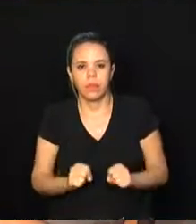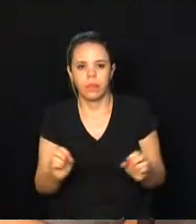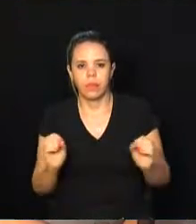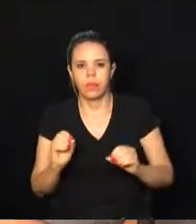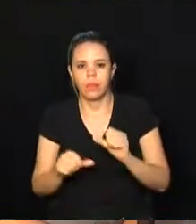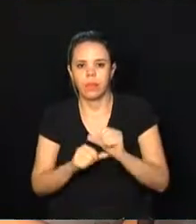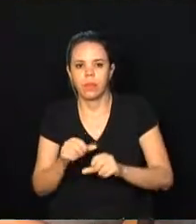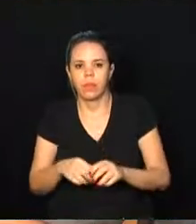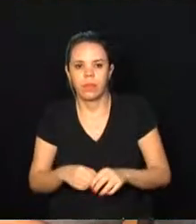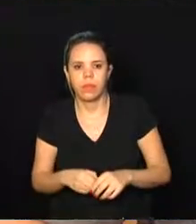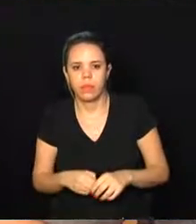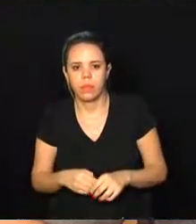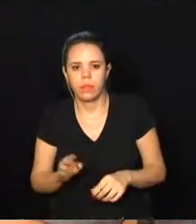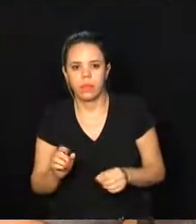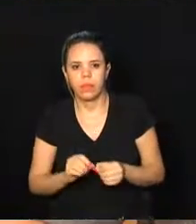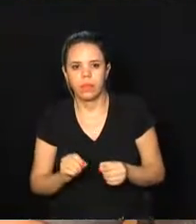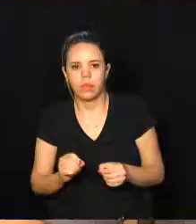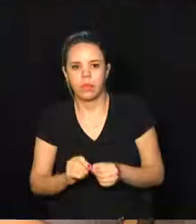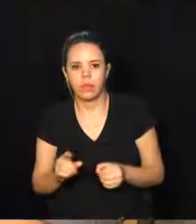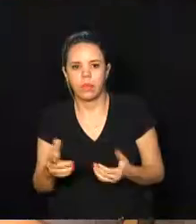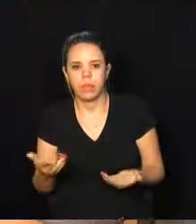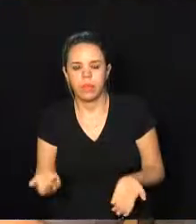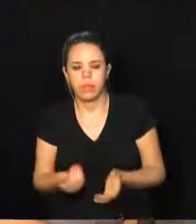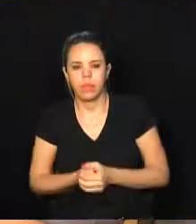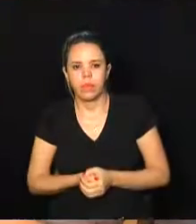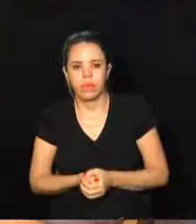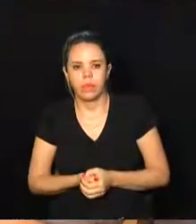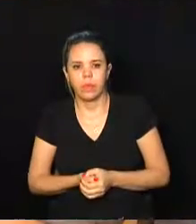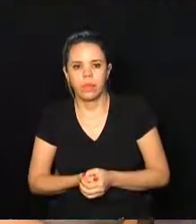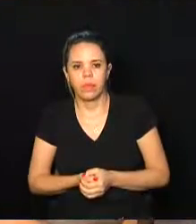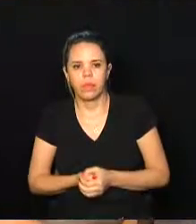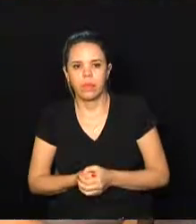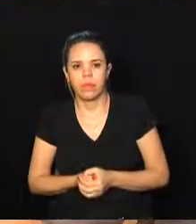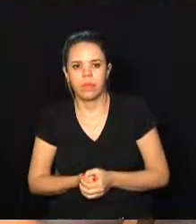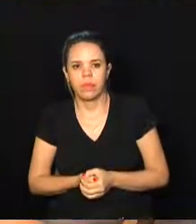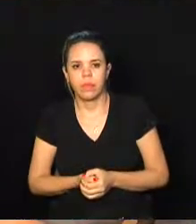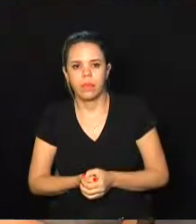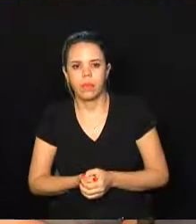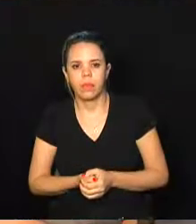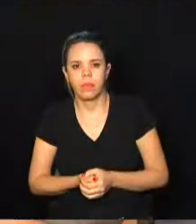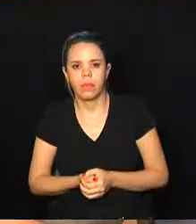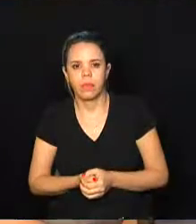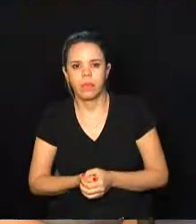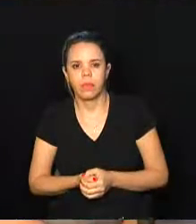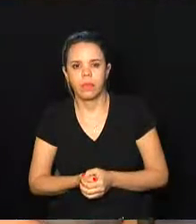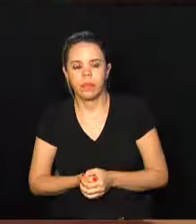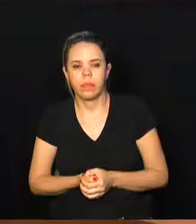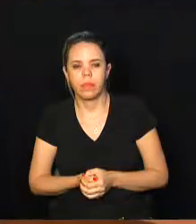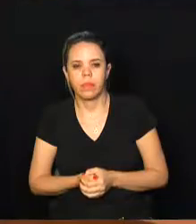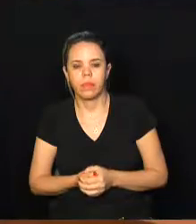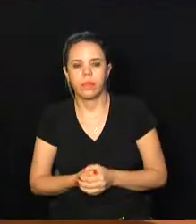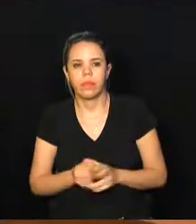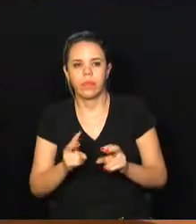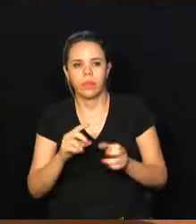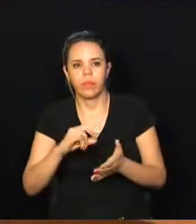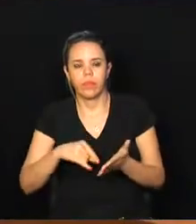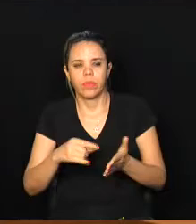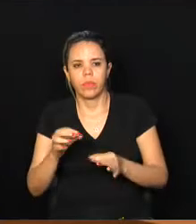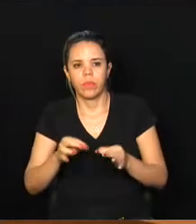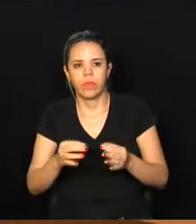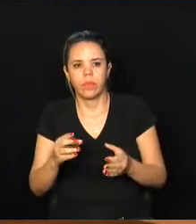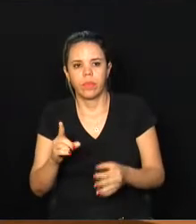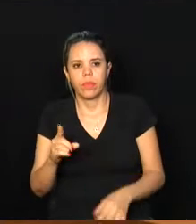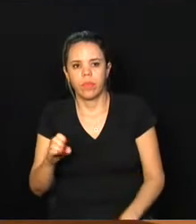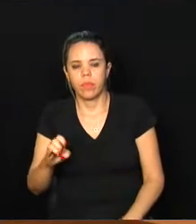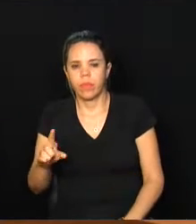mudança, né? Porque a gente já faz isso. Sim. Tá? Em relação à jurisprudência, eu vou deixar para o Daniel